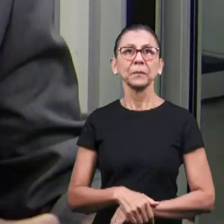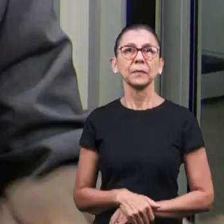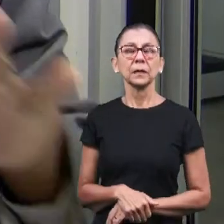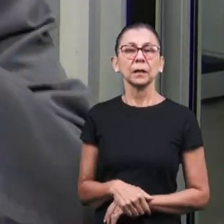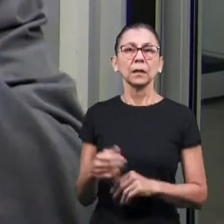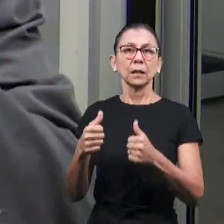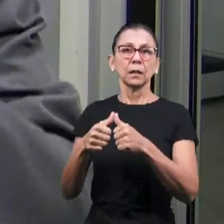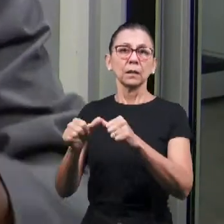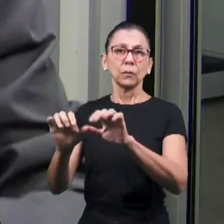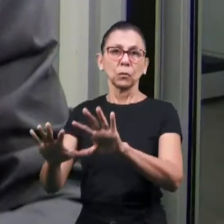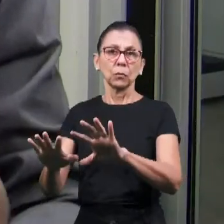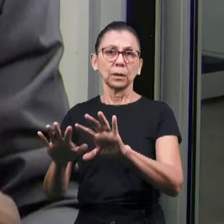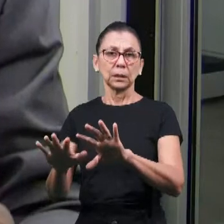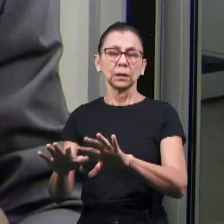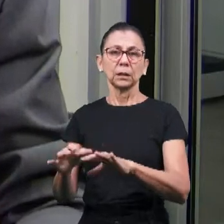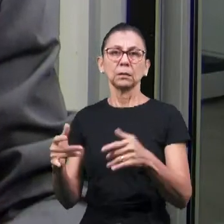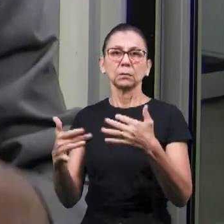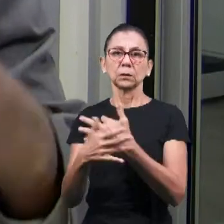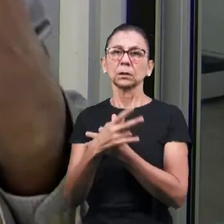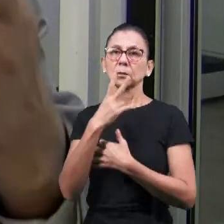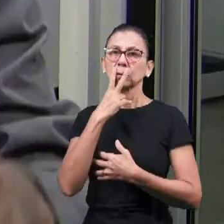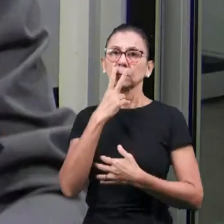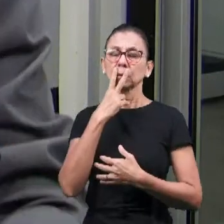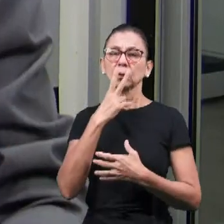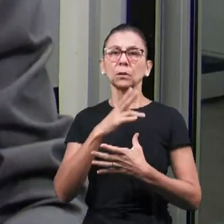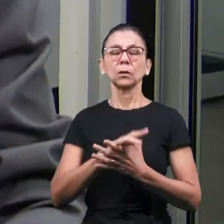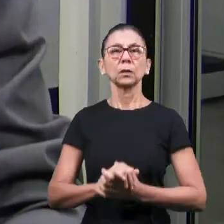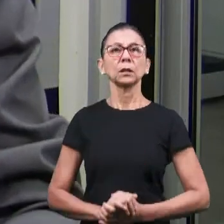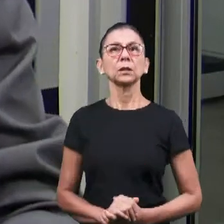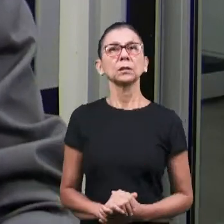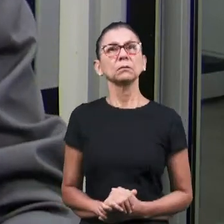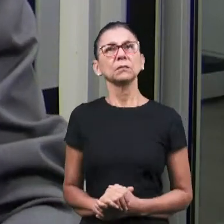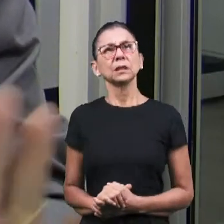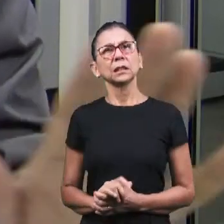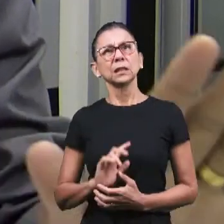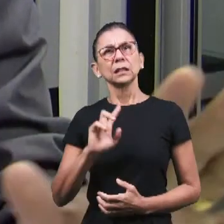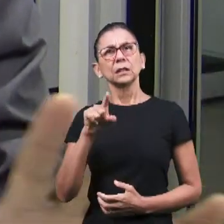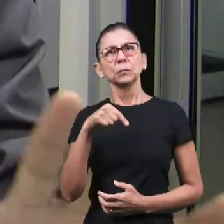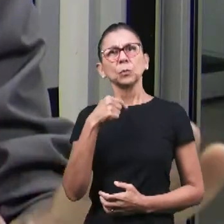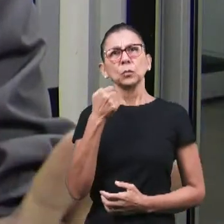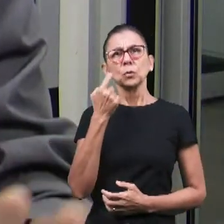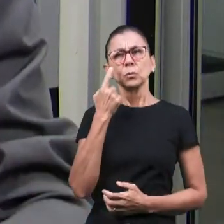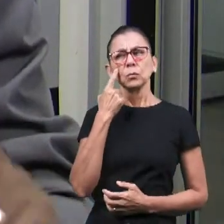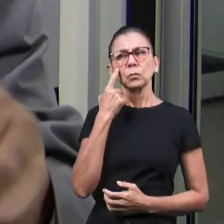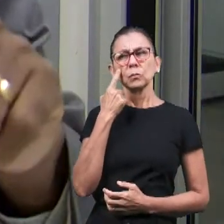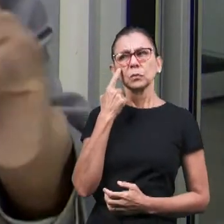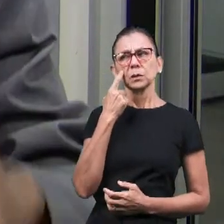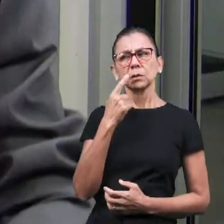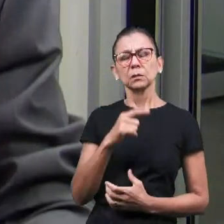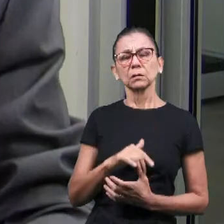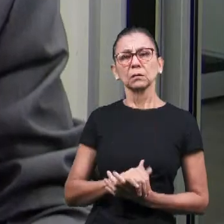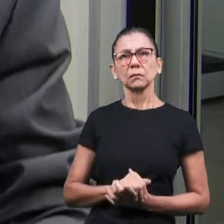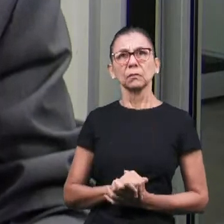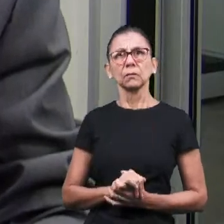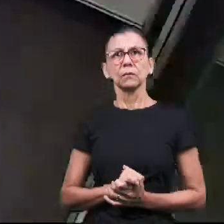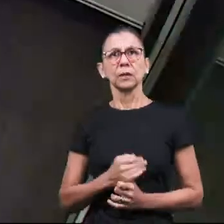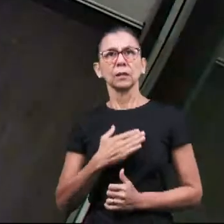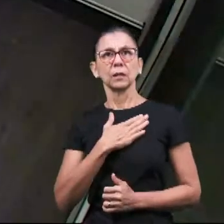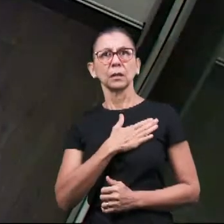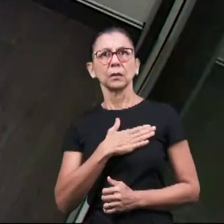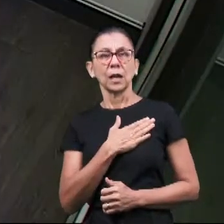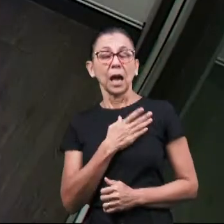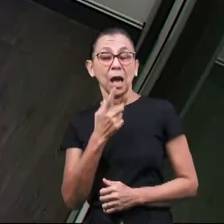e eu não. Ela ficou 3 anos antes de mim. E depois eu comecei a ver algumas coisas diferentes. Eu comecei lá no culto